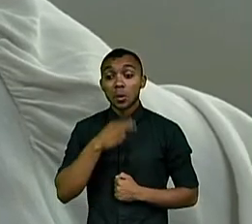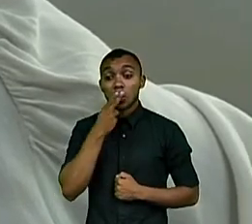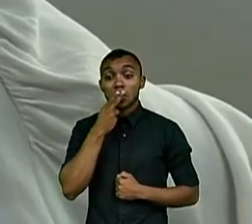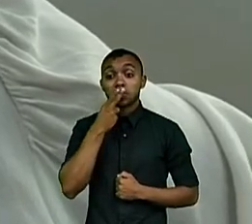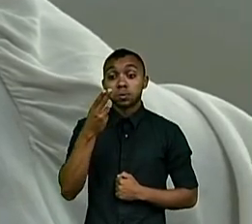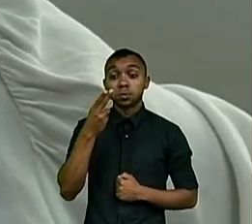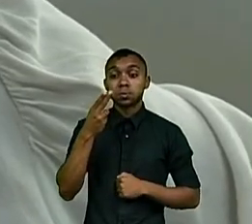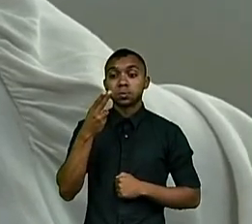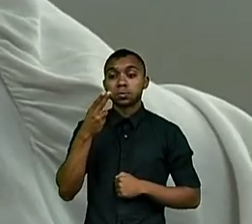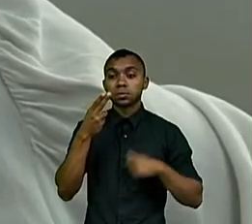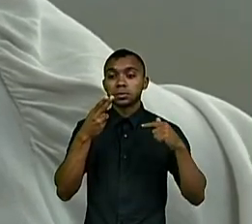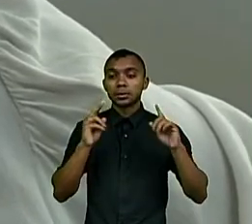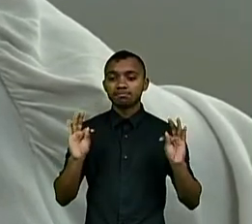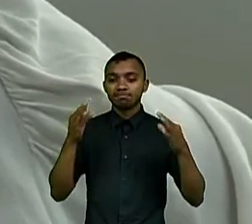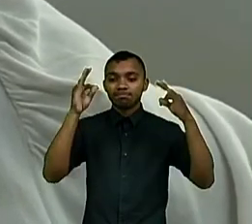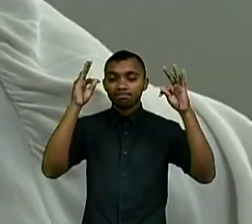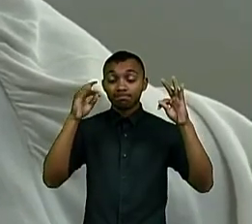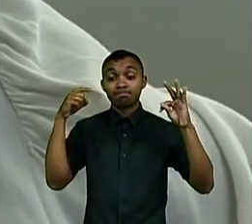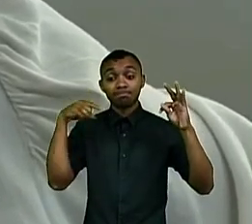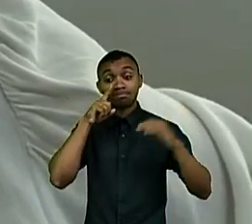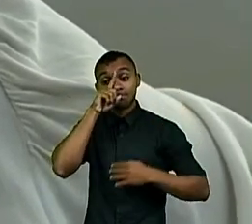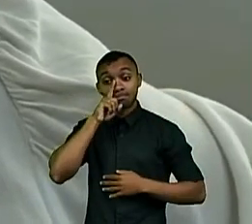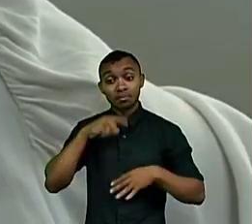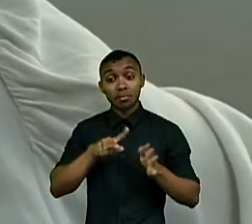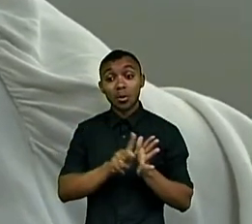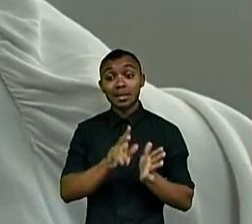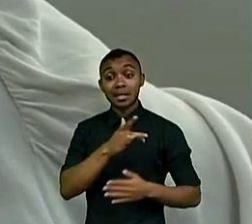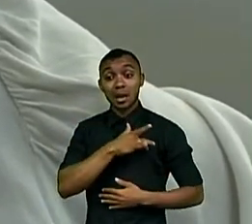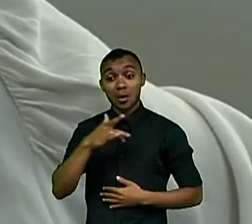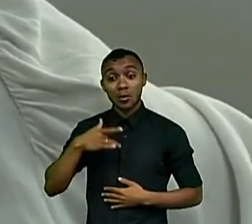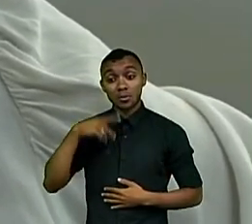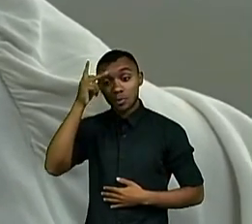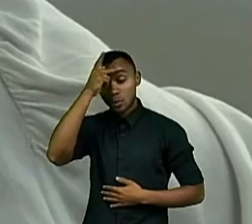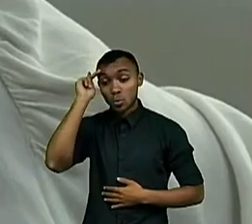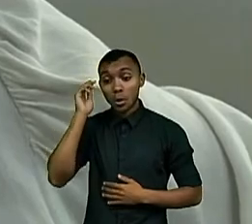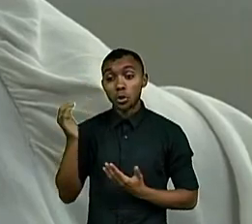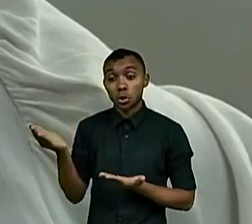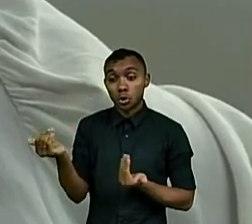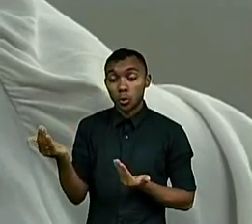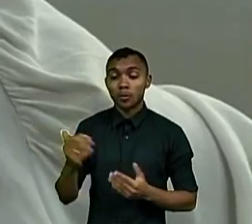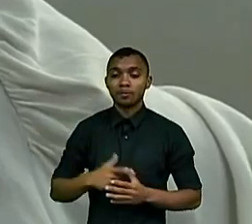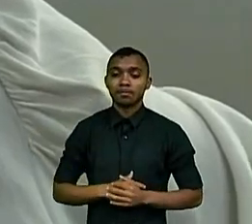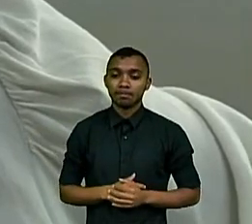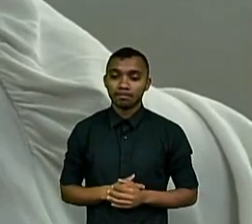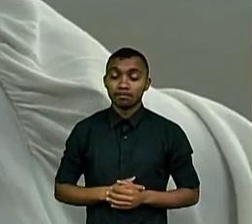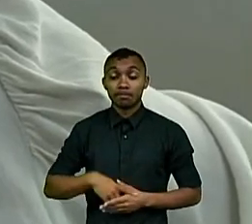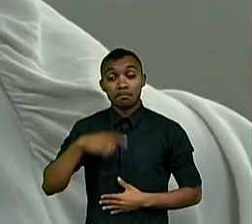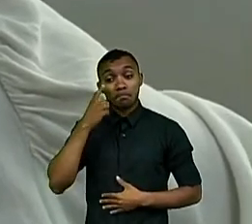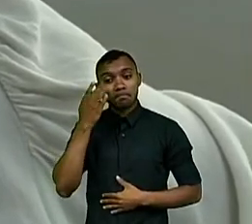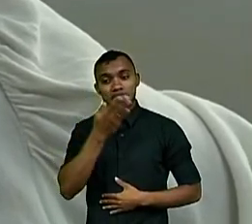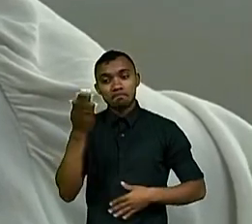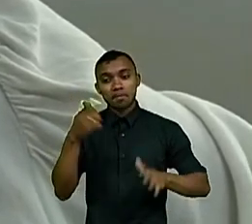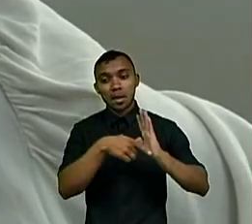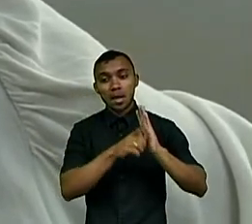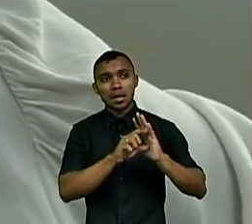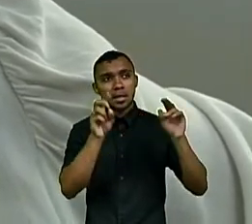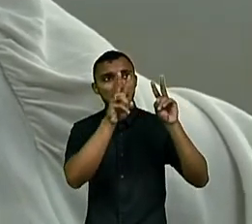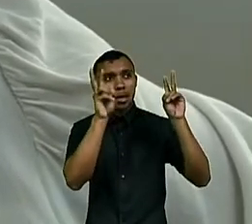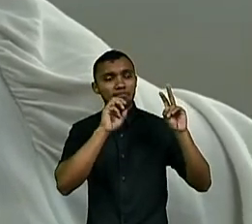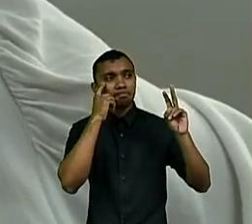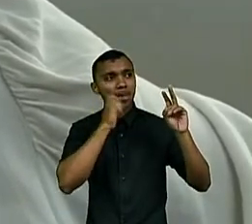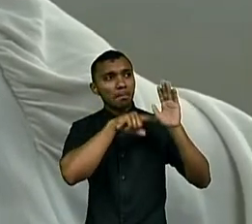para a saúde dos jovens e adolescentes né então primeiro vocês vão ter que estudar pesquisar um pouco